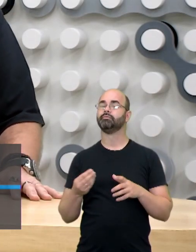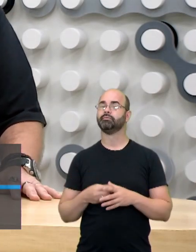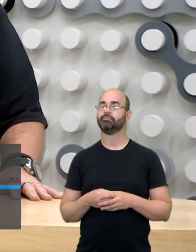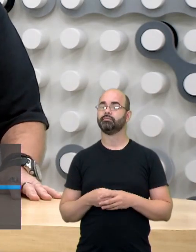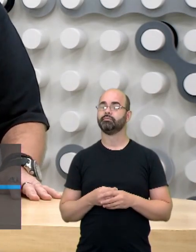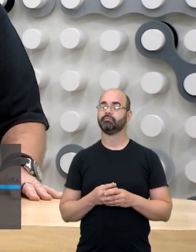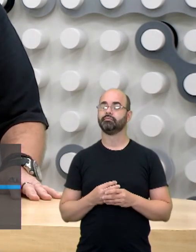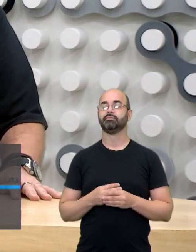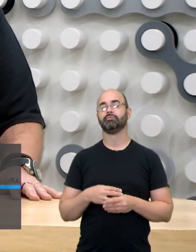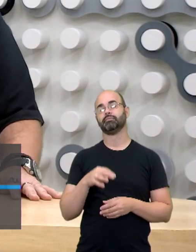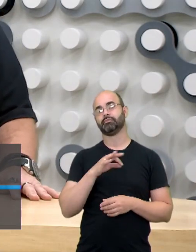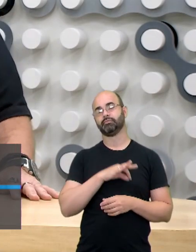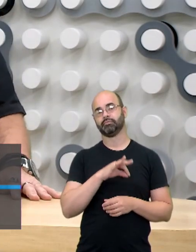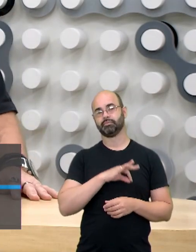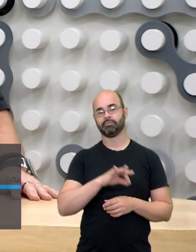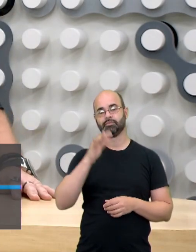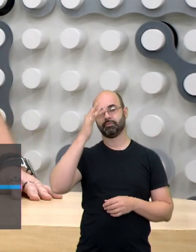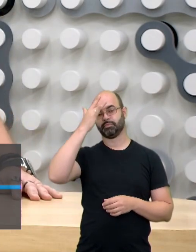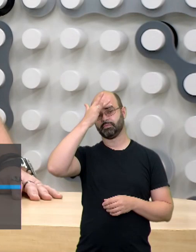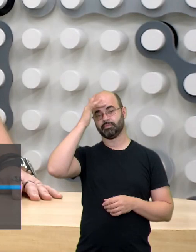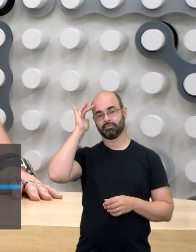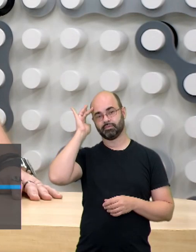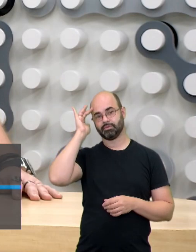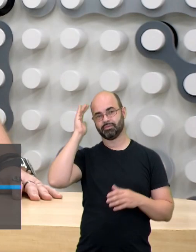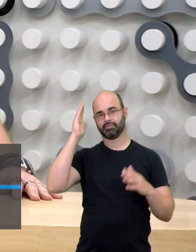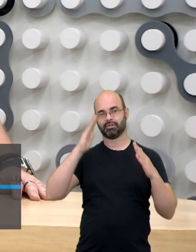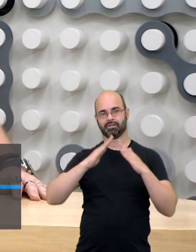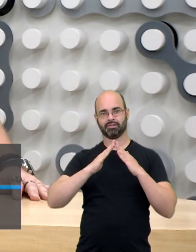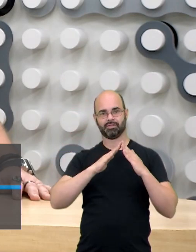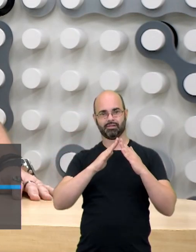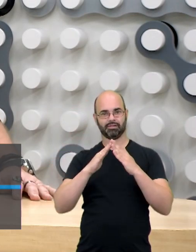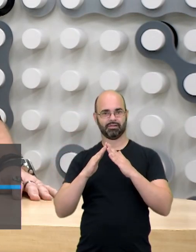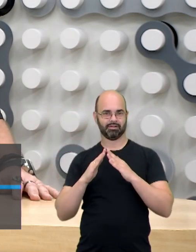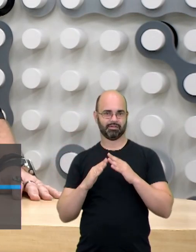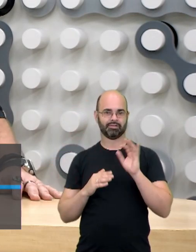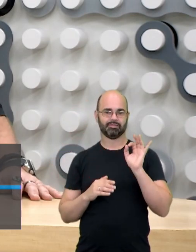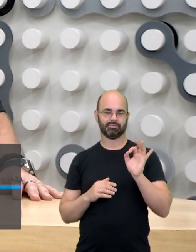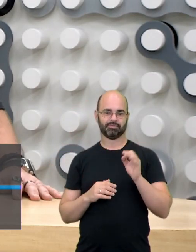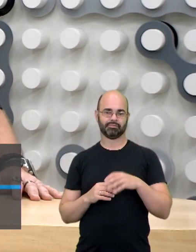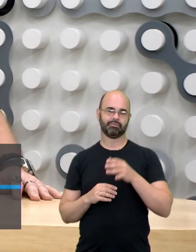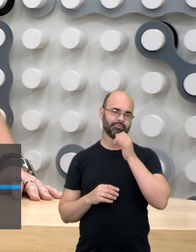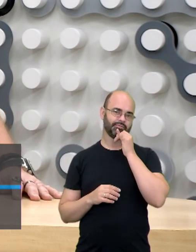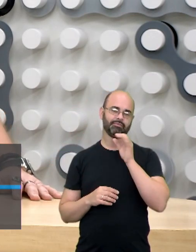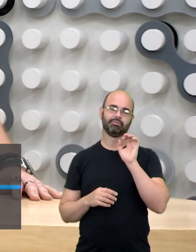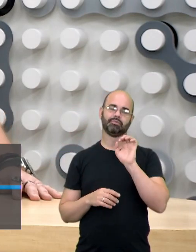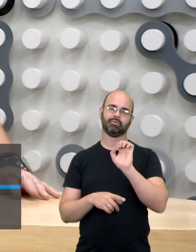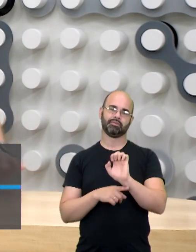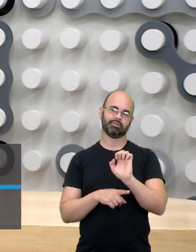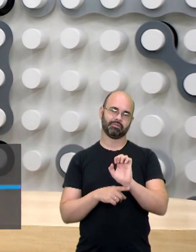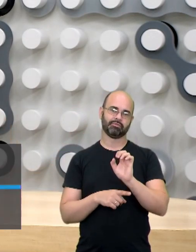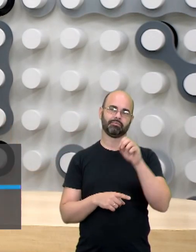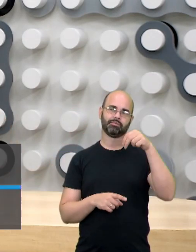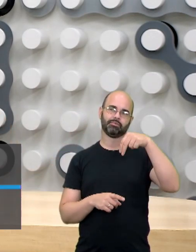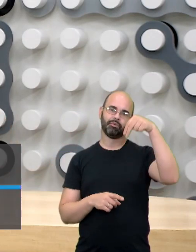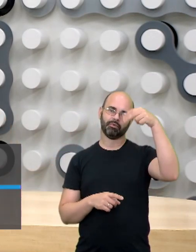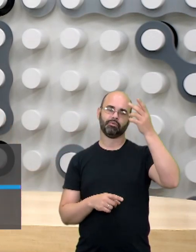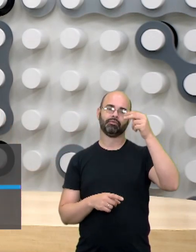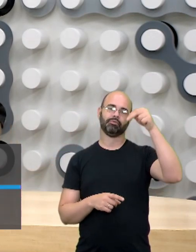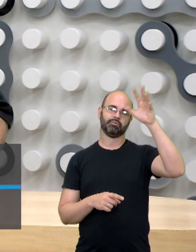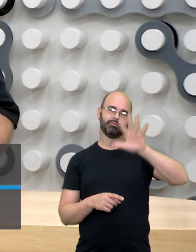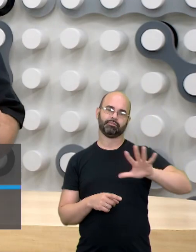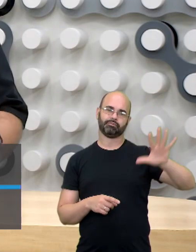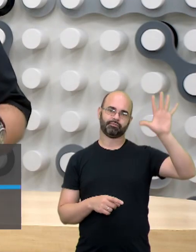né, das pessoas nos seus domicílios. Né? Enquanto que estados como o Norte e o Nordeste, que têm outras